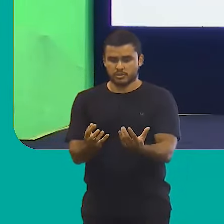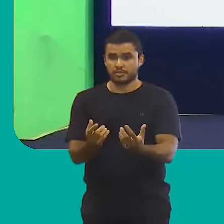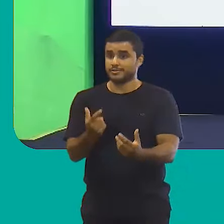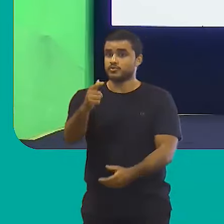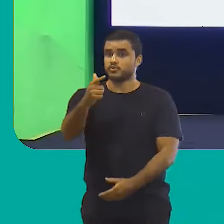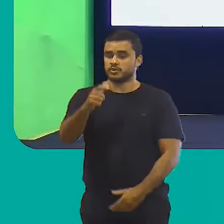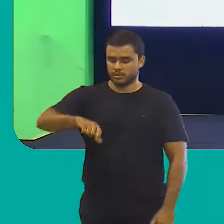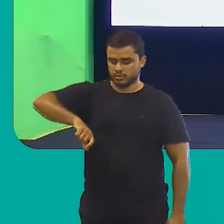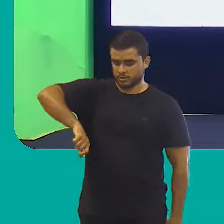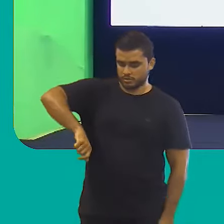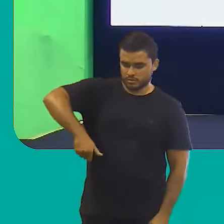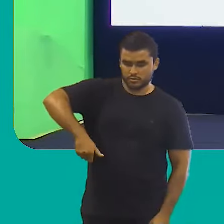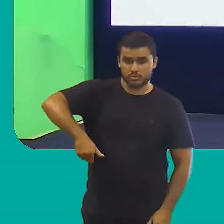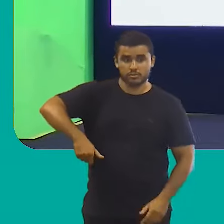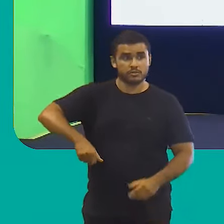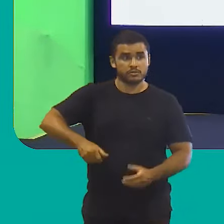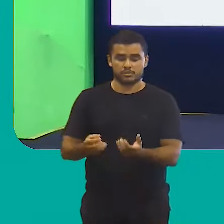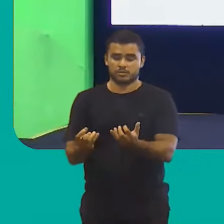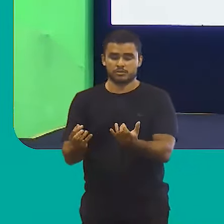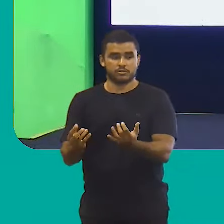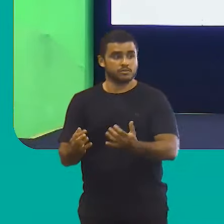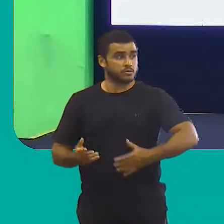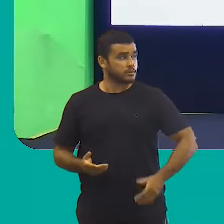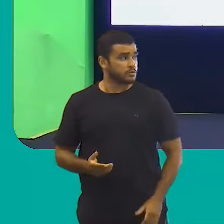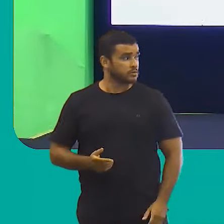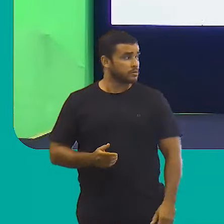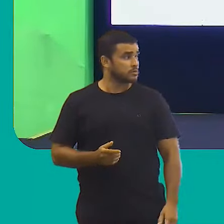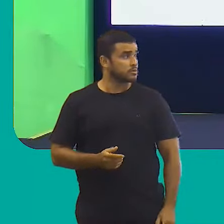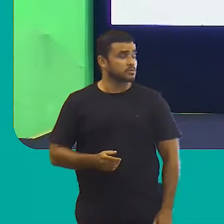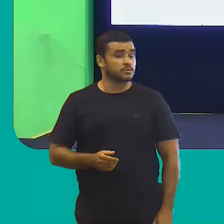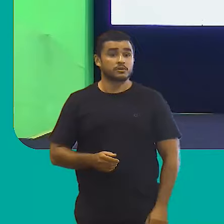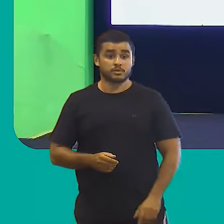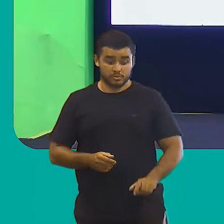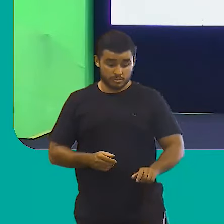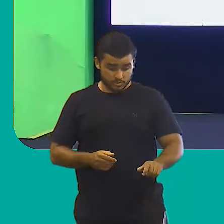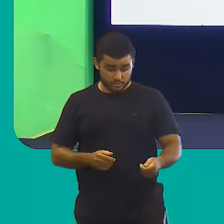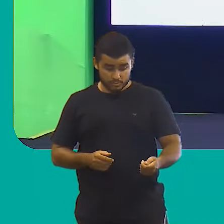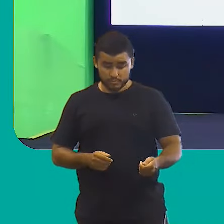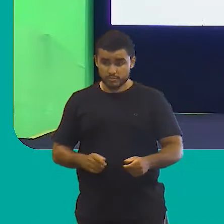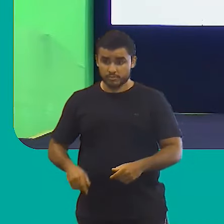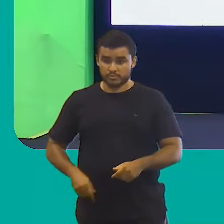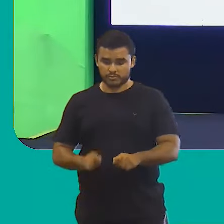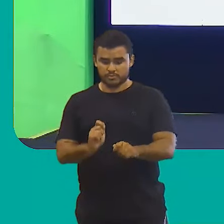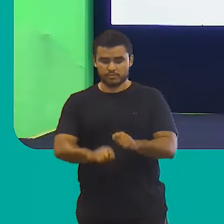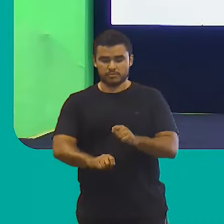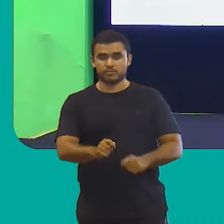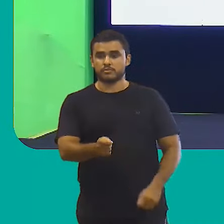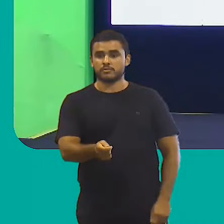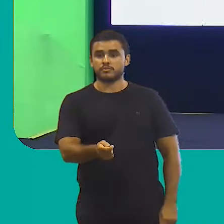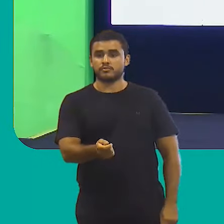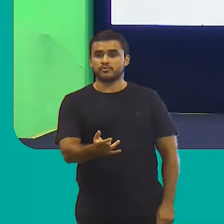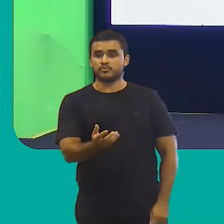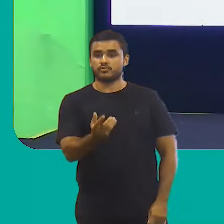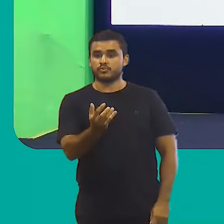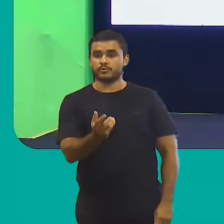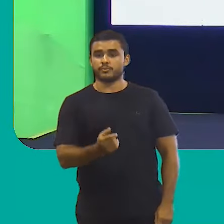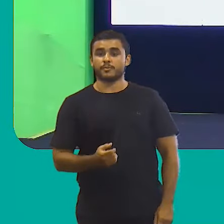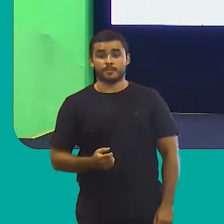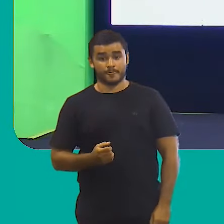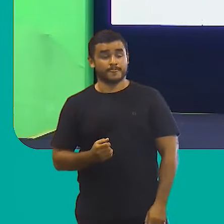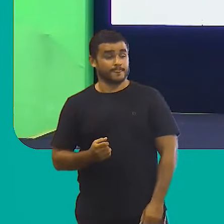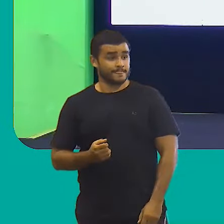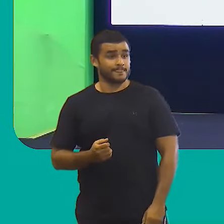Eu ainda sou daquele tempo que você liga aqui porque o acendedor está queimado. Aí você pega o fósforo, né? Oh,